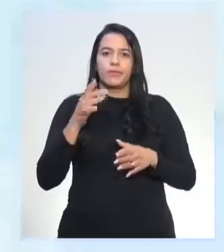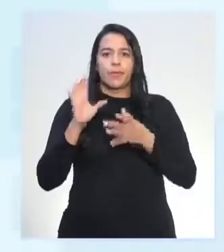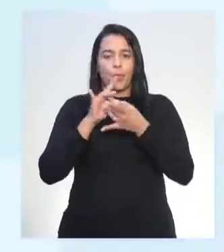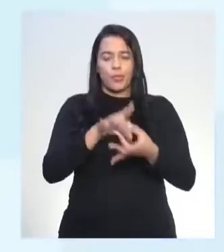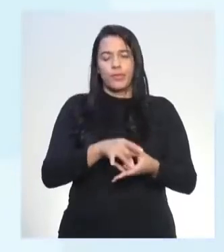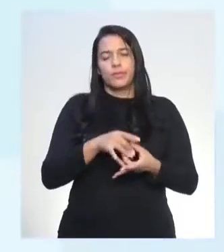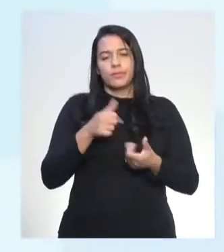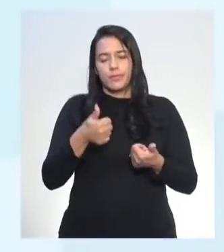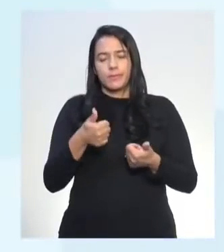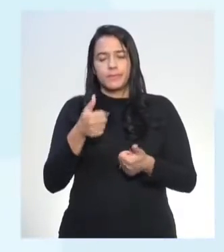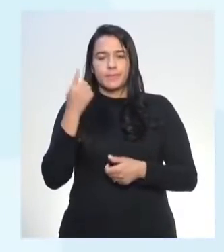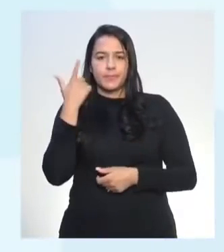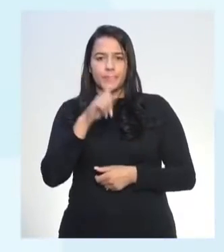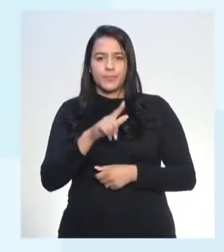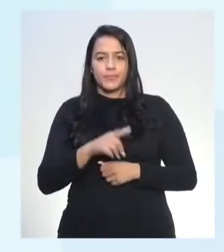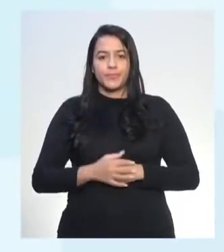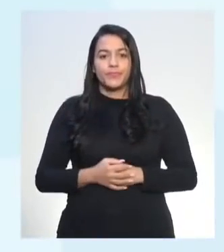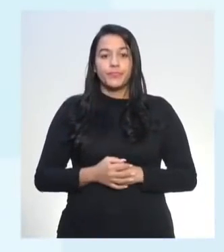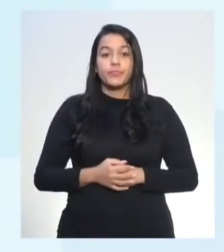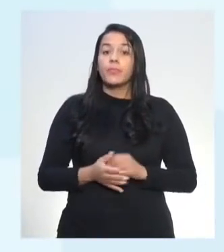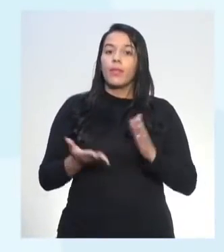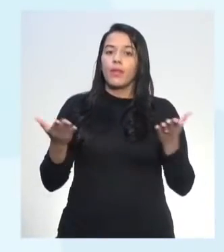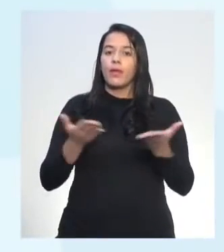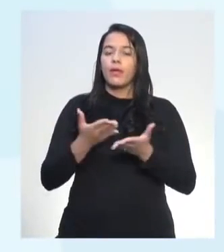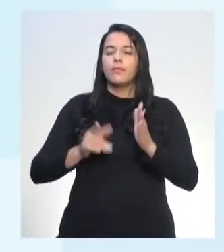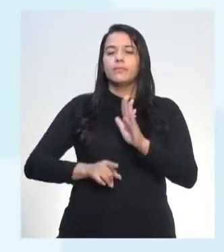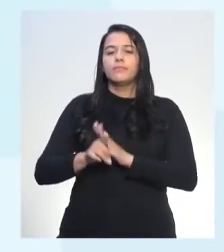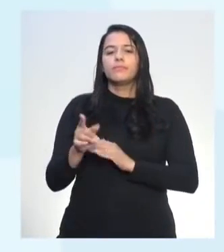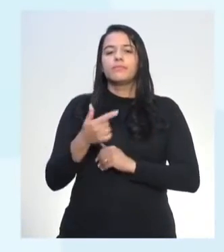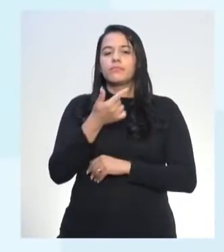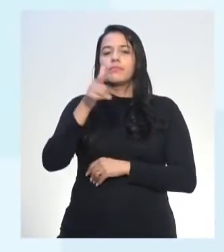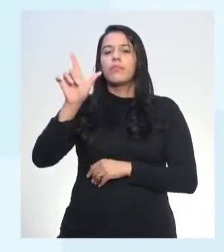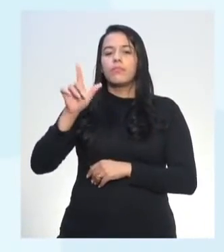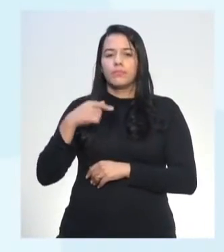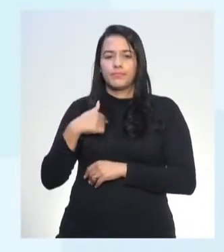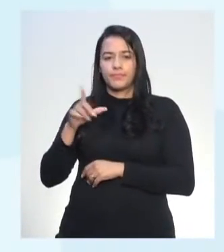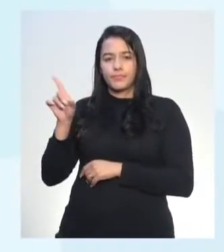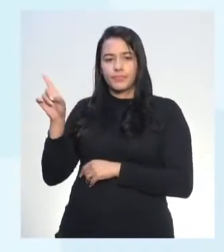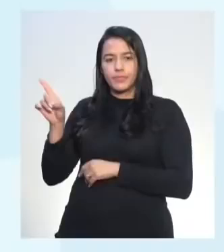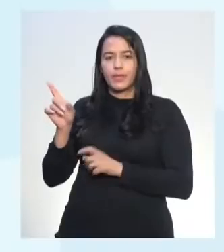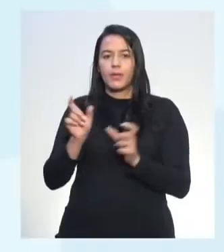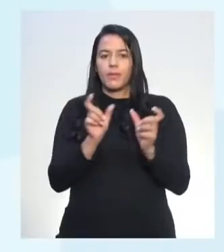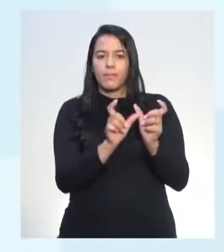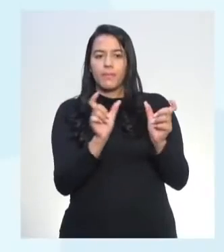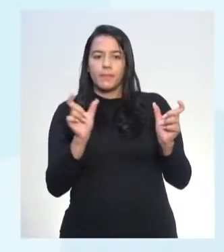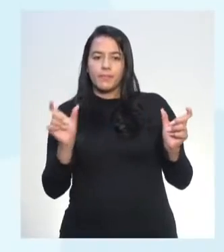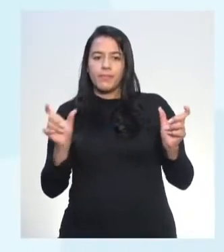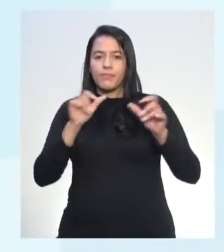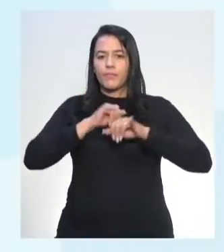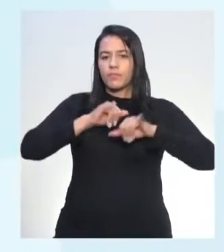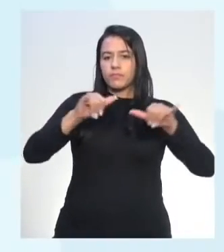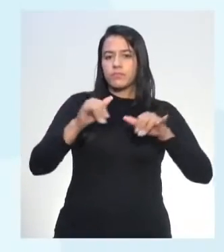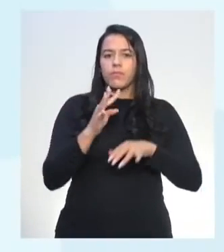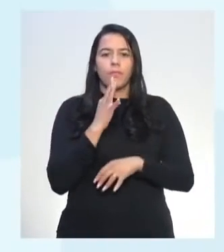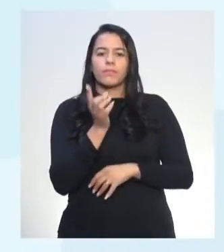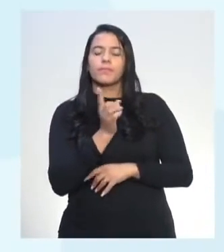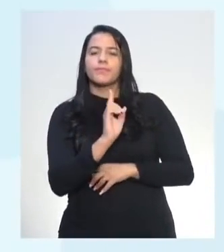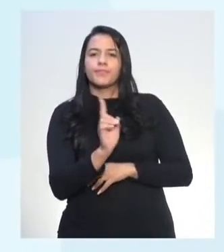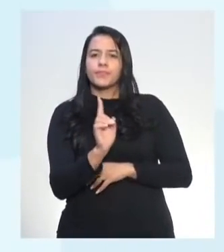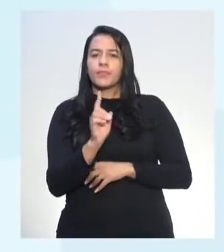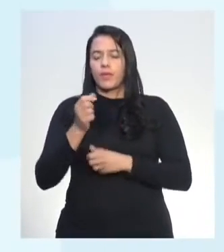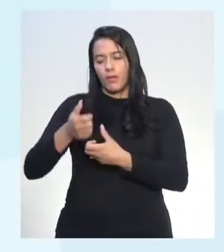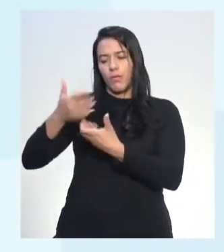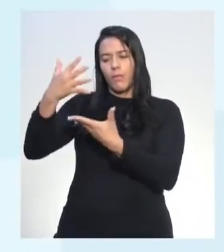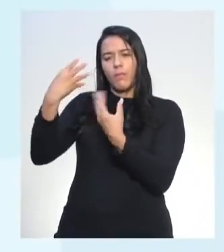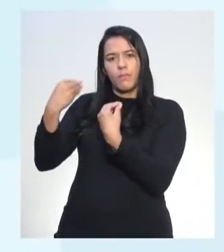próximo. Estudo do texto. Na primeira notícia, há palavras que você não conhece? Aí eu nem vou dar tempo. Se vocês quiserem já ir falando para